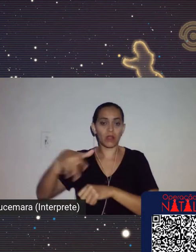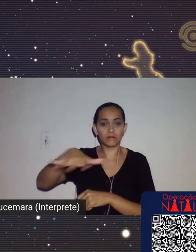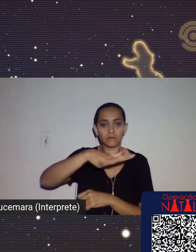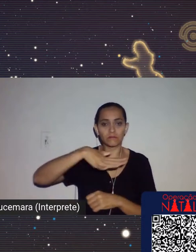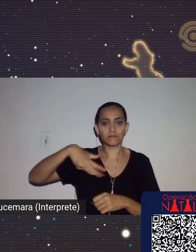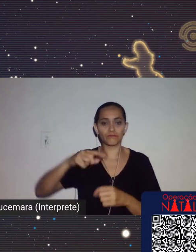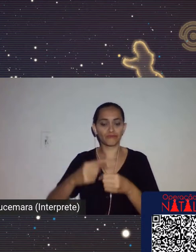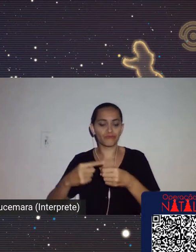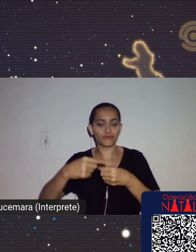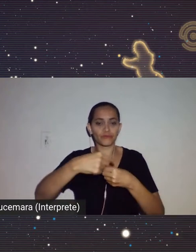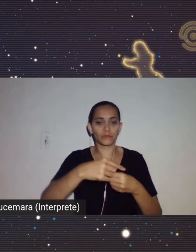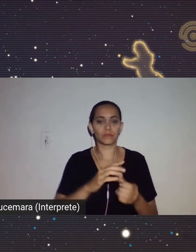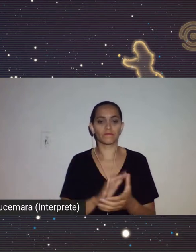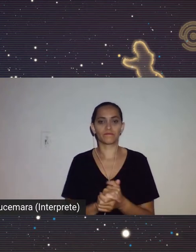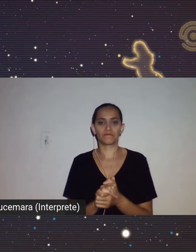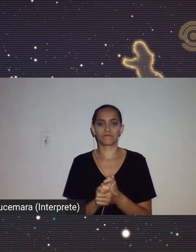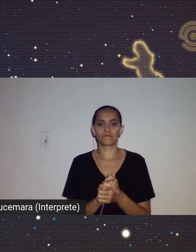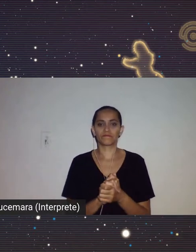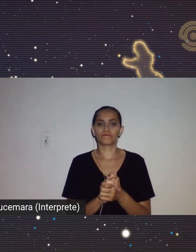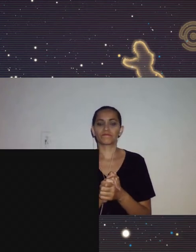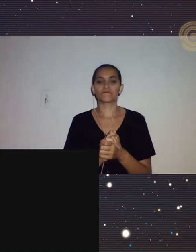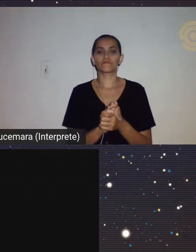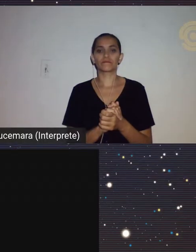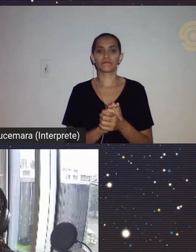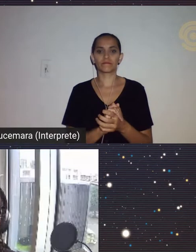Então, Mariane, pode começar.